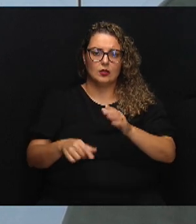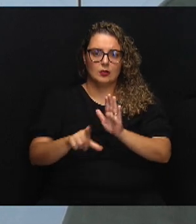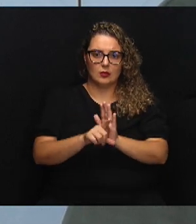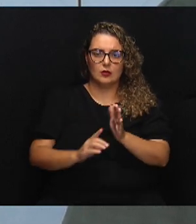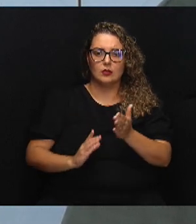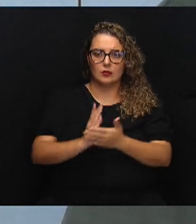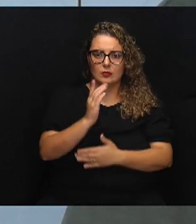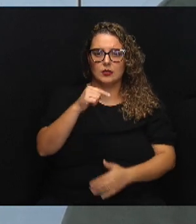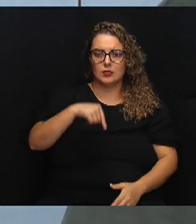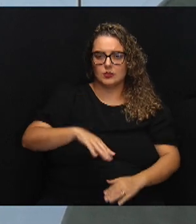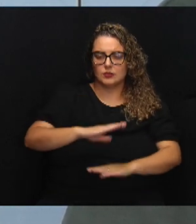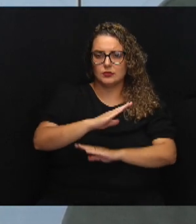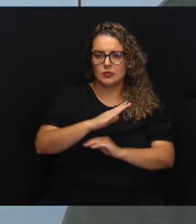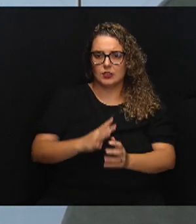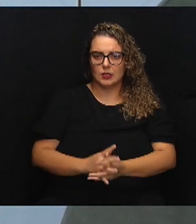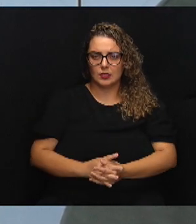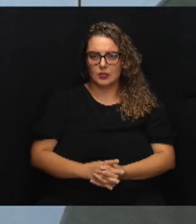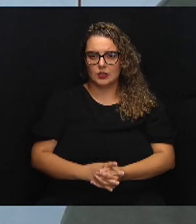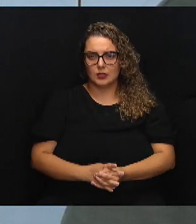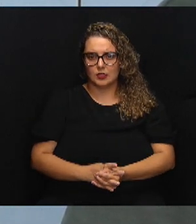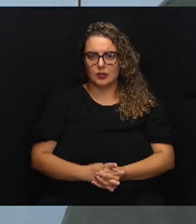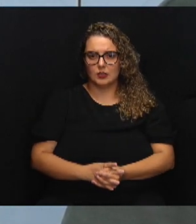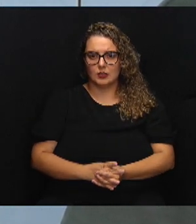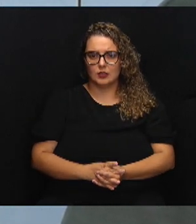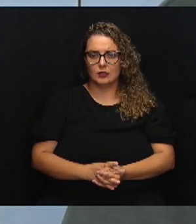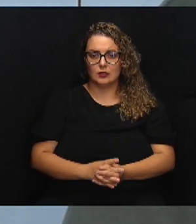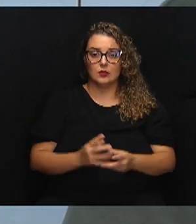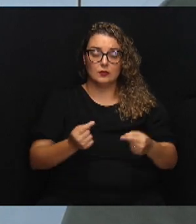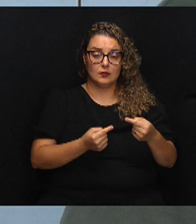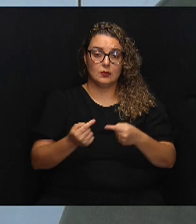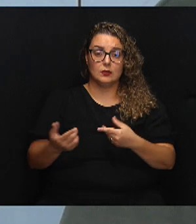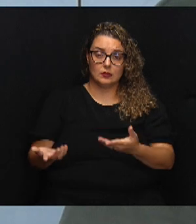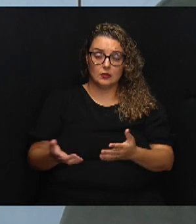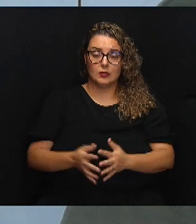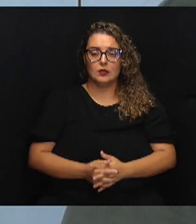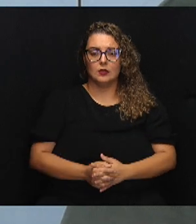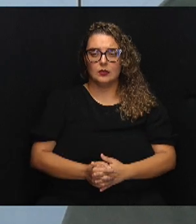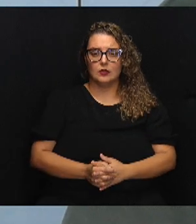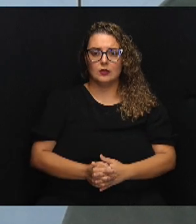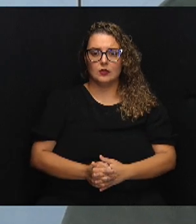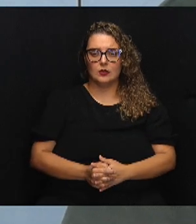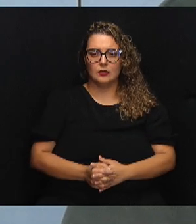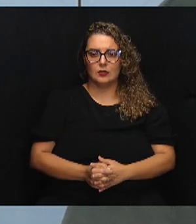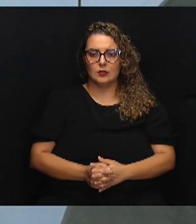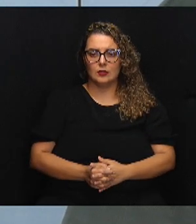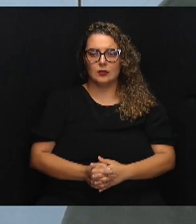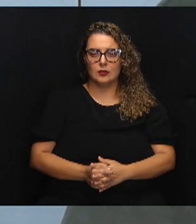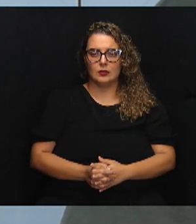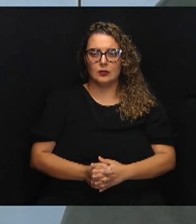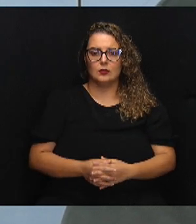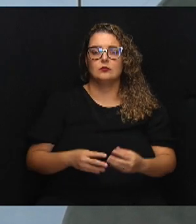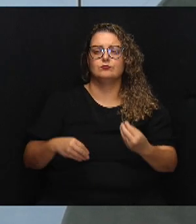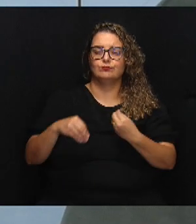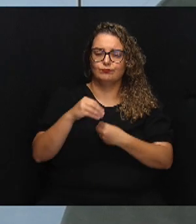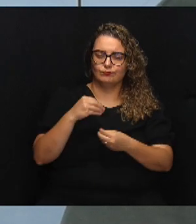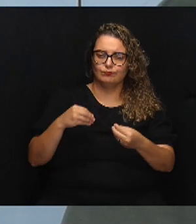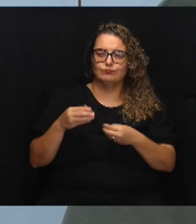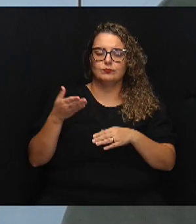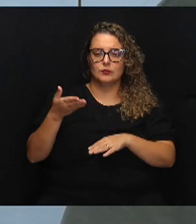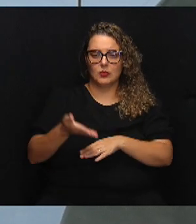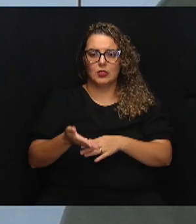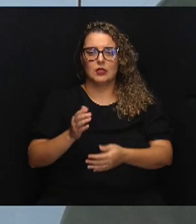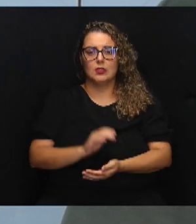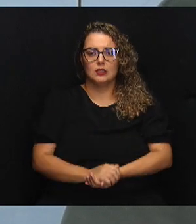aqui na casa, que foi até polêmica, mas eu acabei me envolvendo, né, nessa